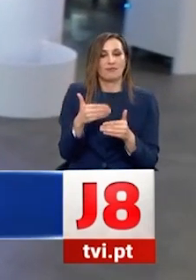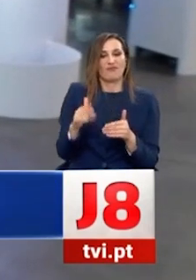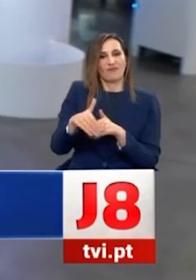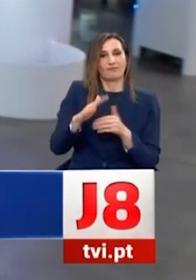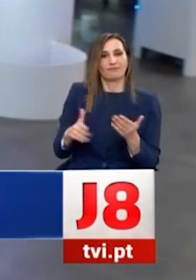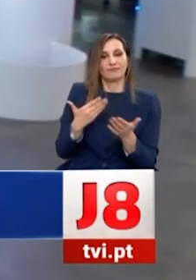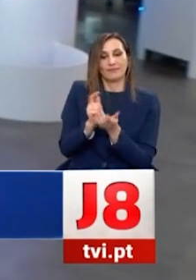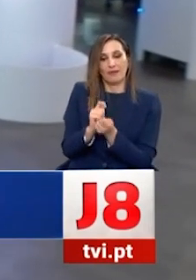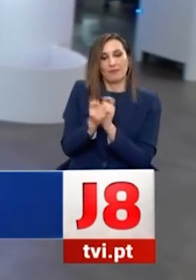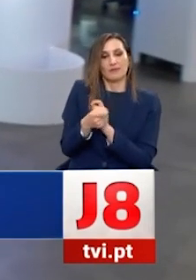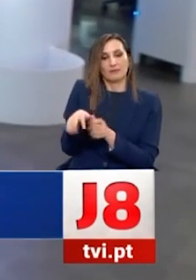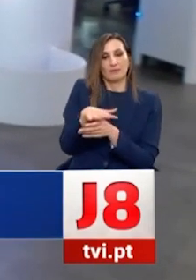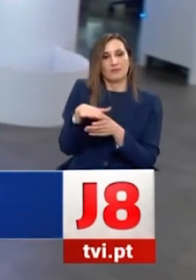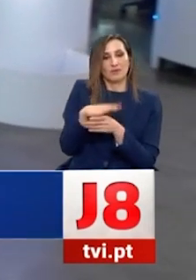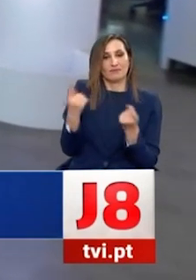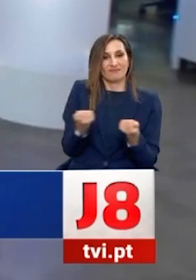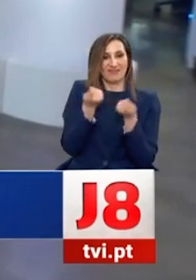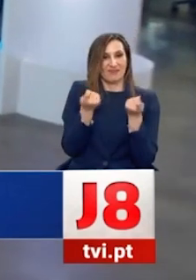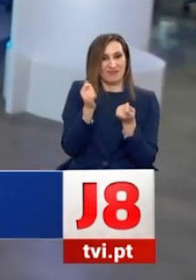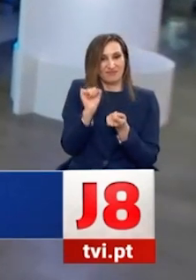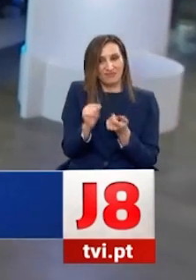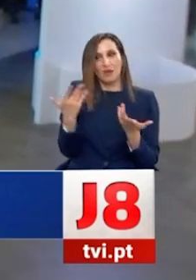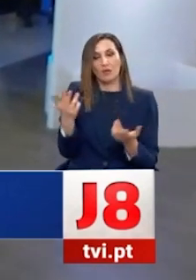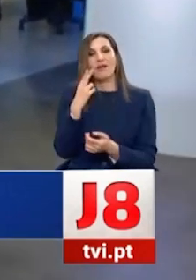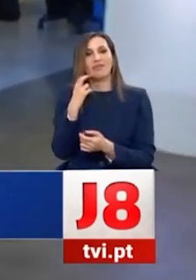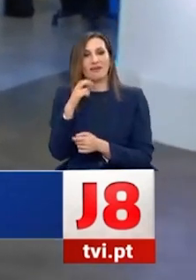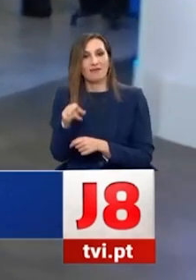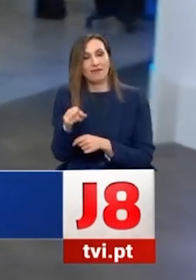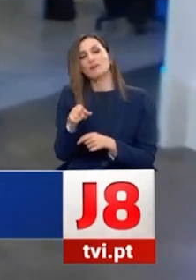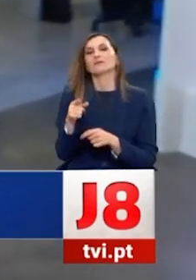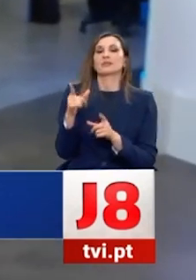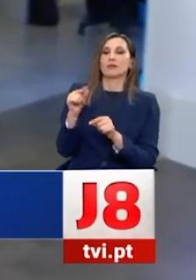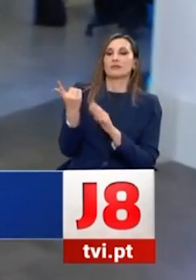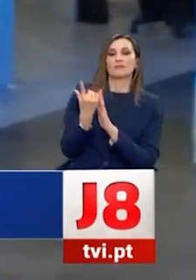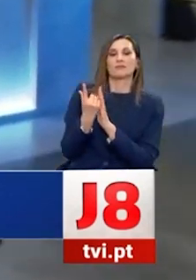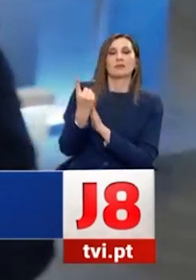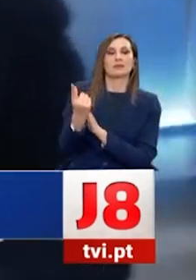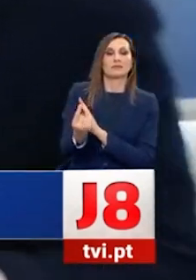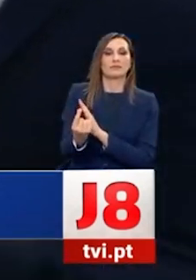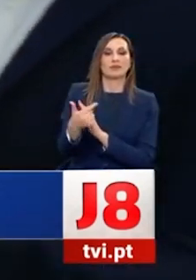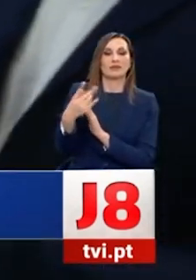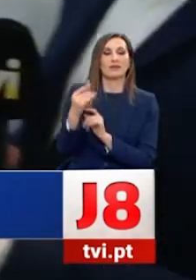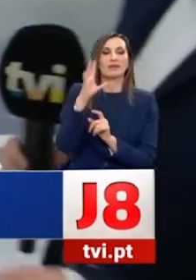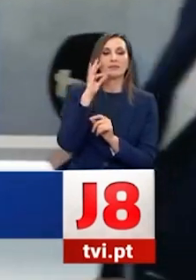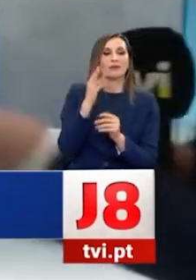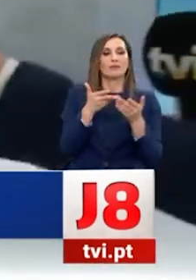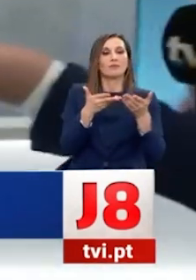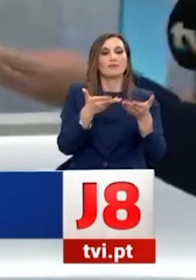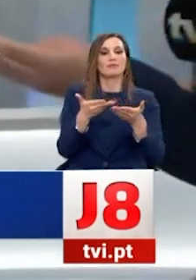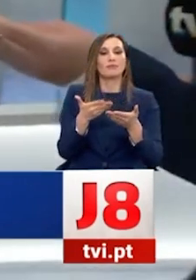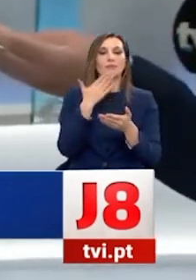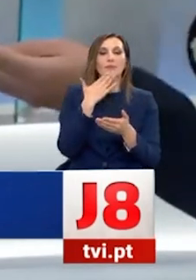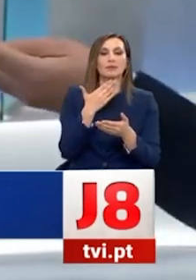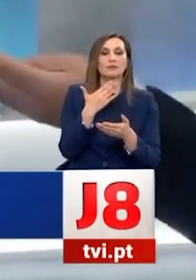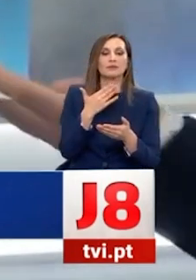a alguma adaptação das circunstâncias na campanha. Nesta altura André Ventura está a sair também do estúdio da TVI. Vou também convidar André Ventura. Eu peço-lhe